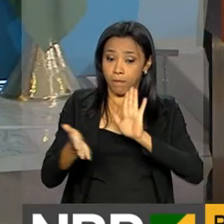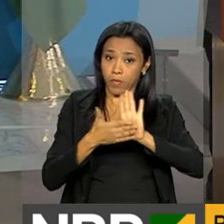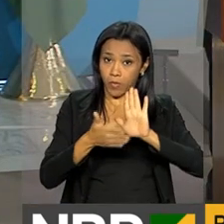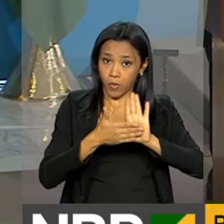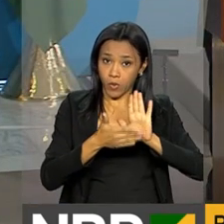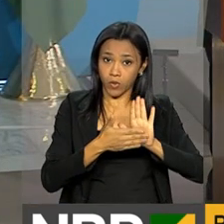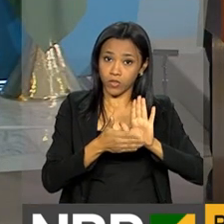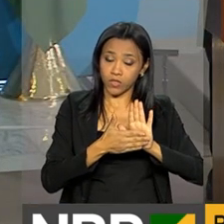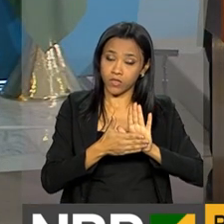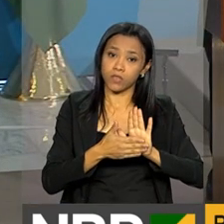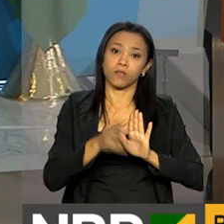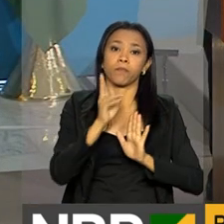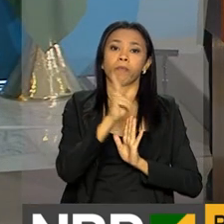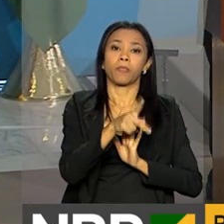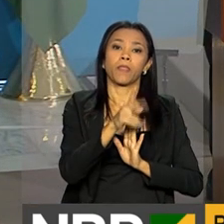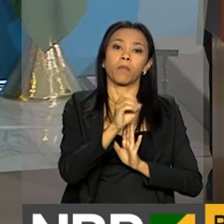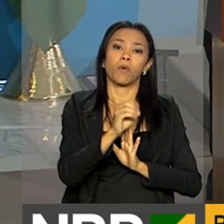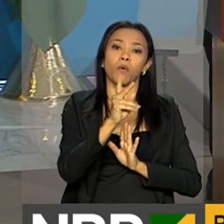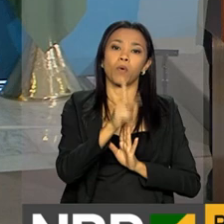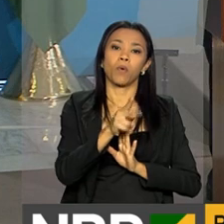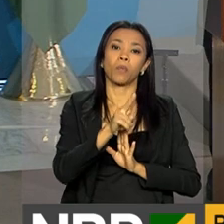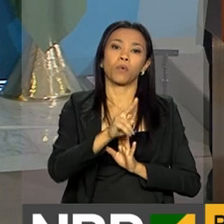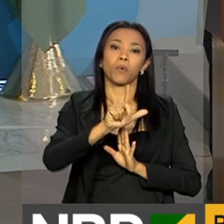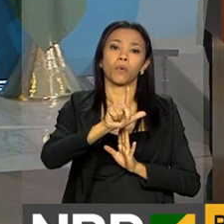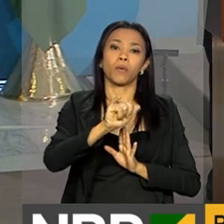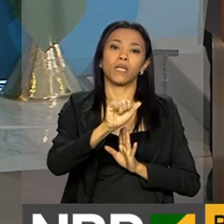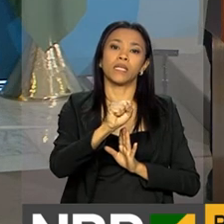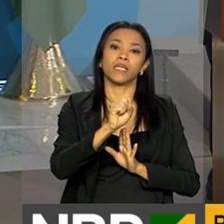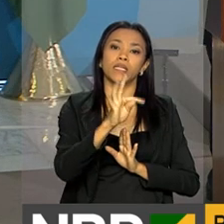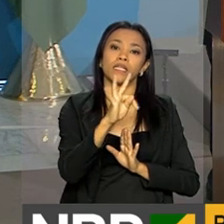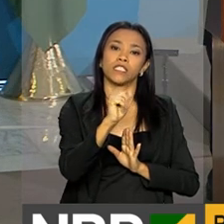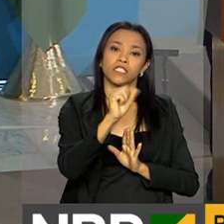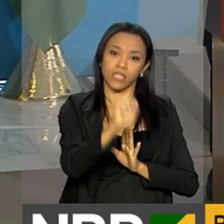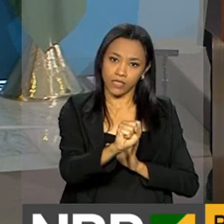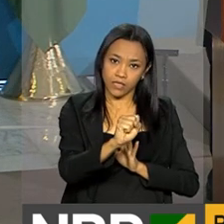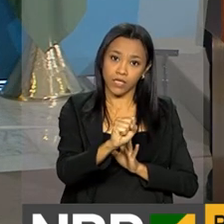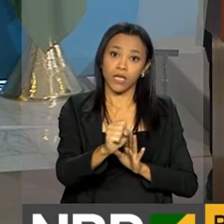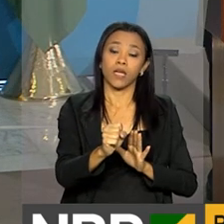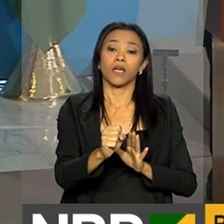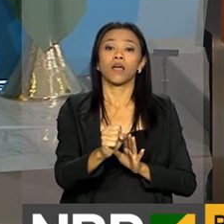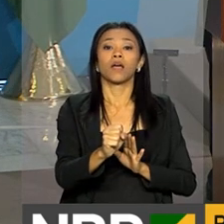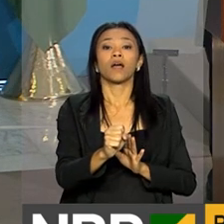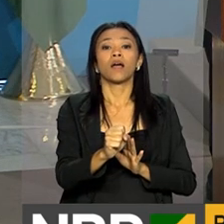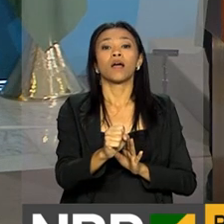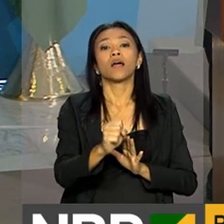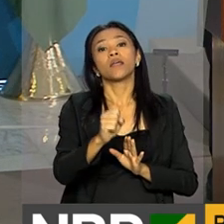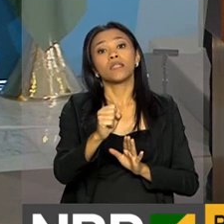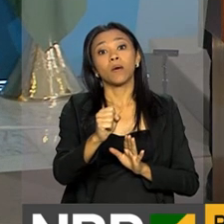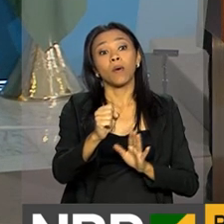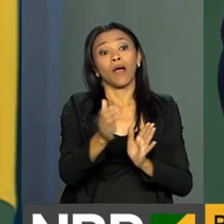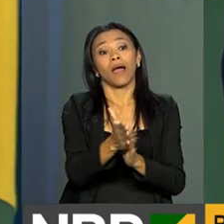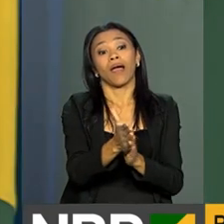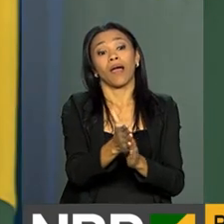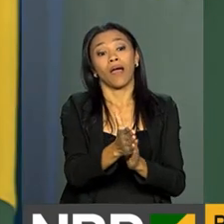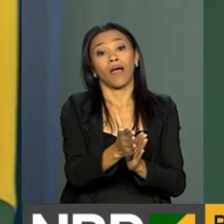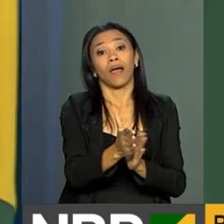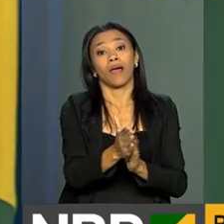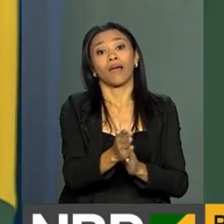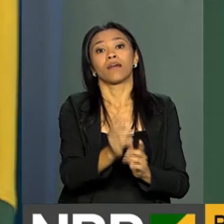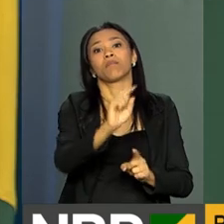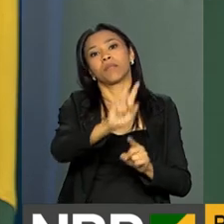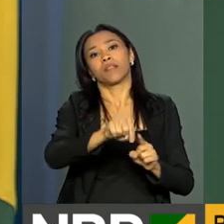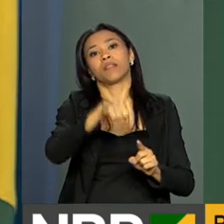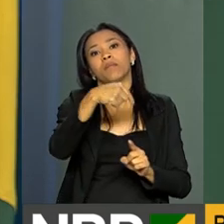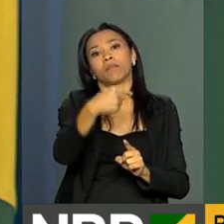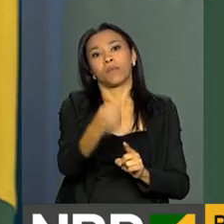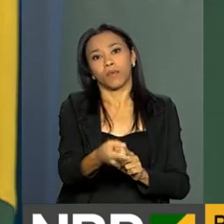que são aplaudidas amanhã, mas causam um grande prejuízo depois de amanhã, e as medidas ditas